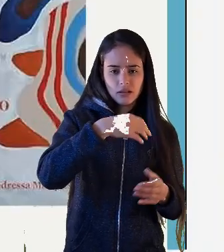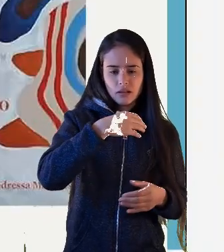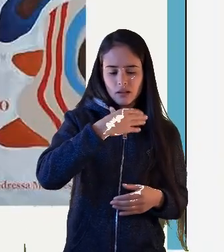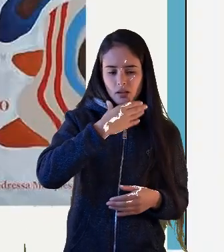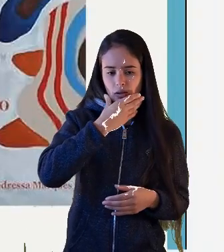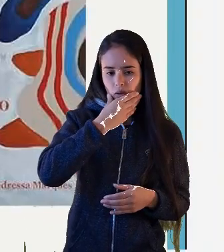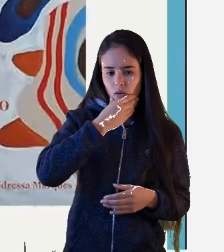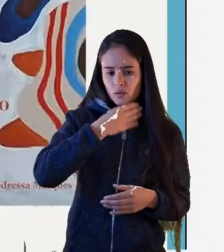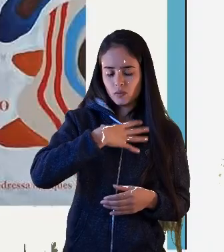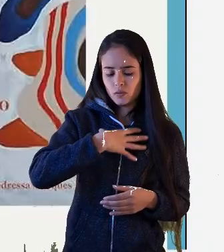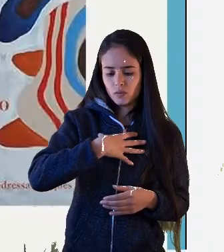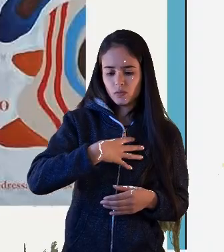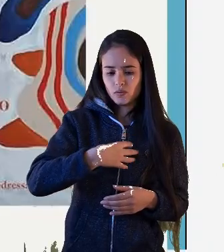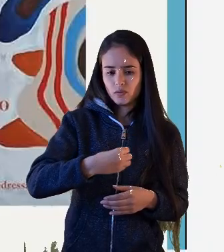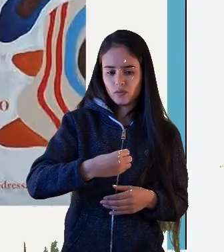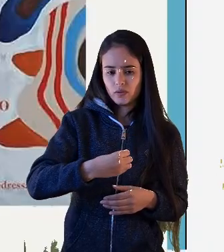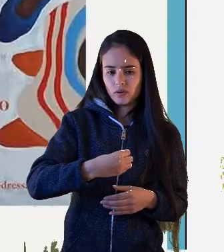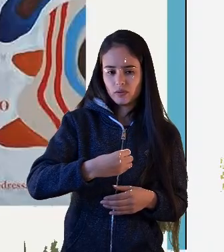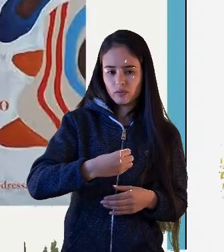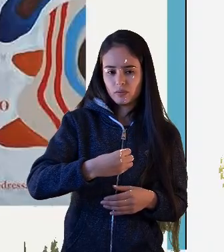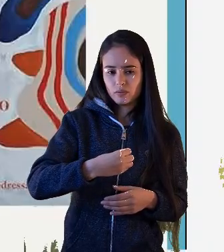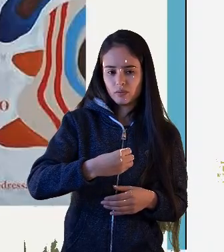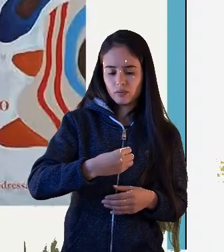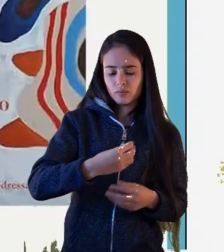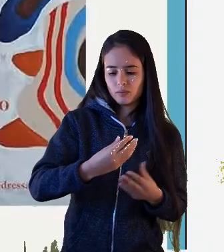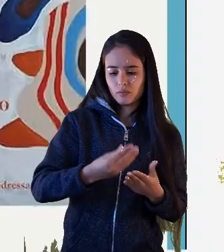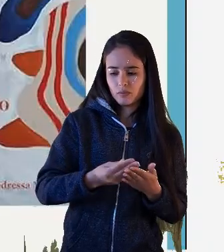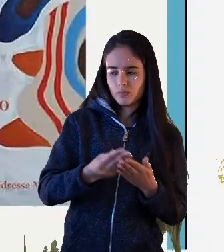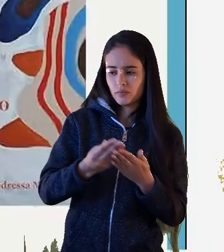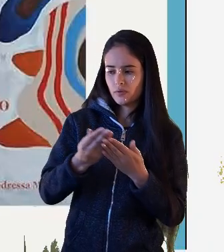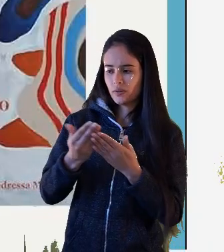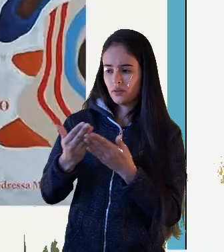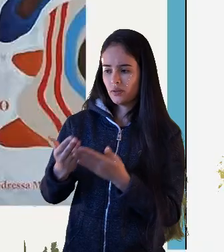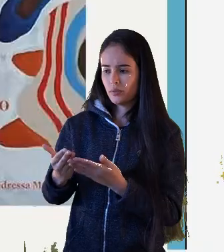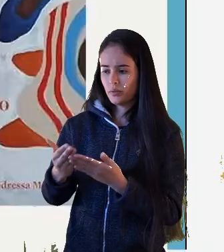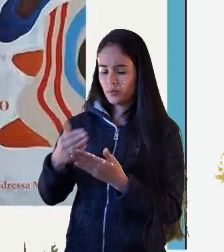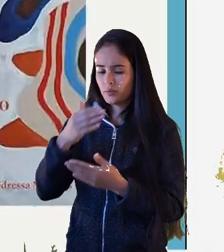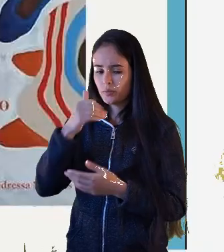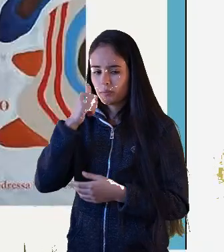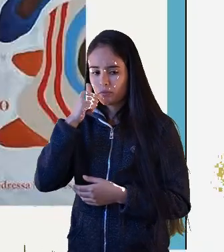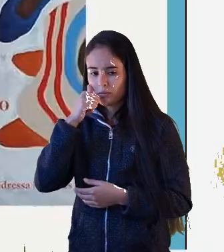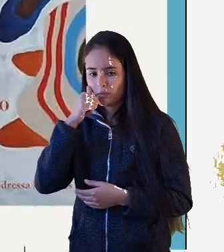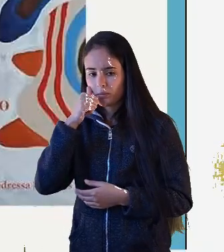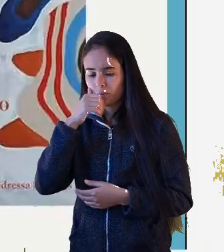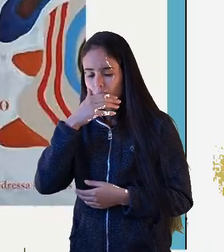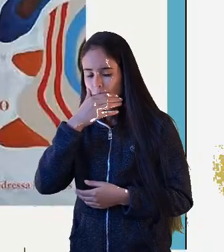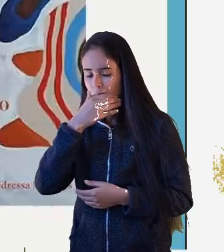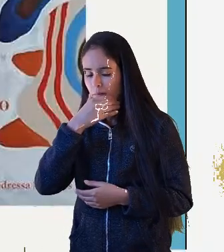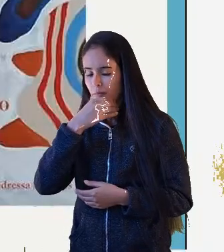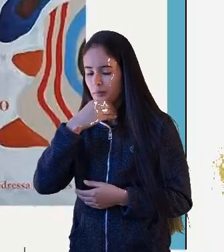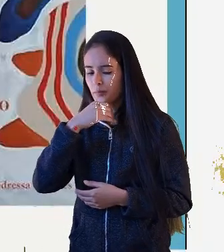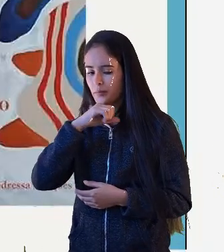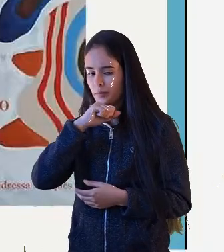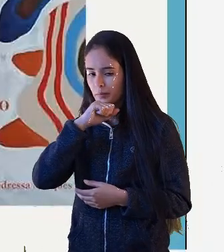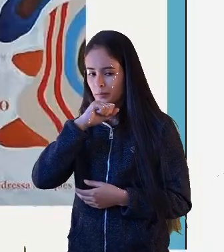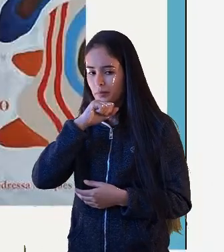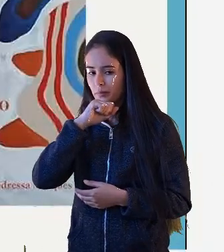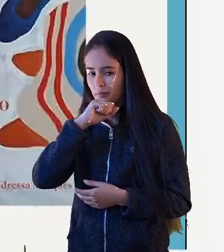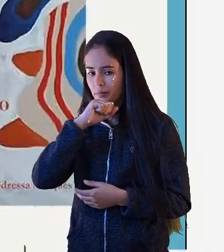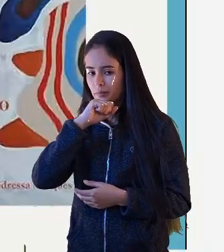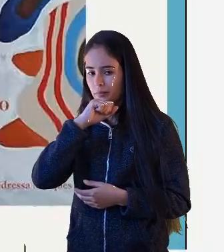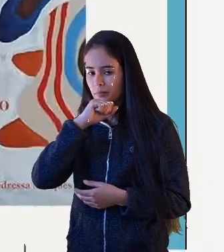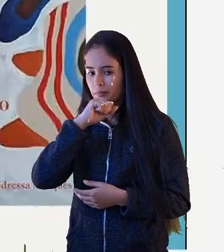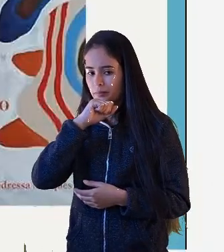essa voz aí, com esse eu lírico aí da música da Bia, né? É um rapaz que mora na favela, que mora